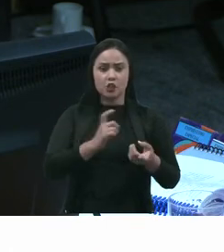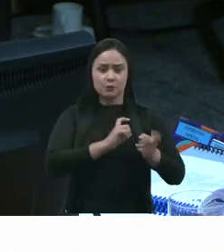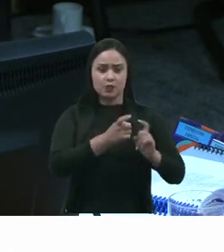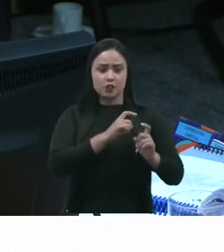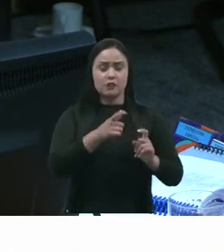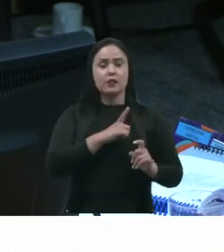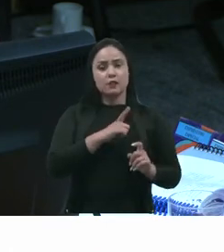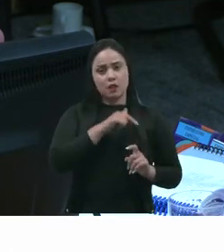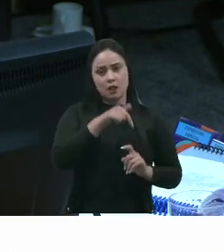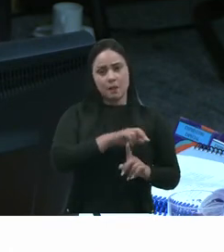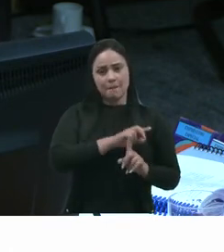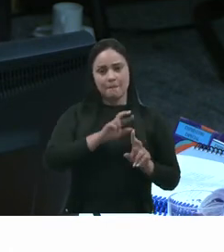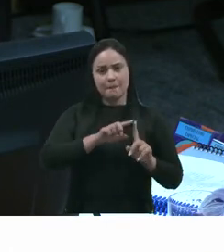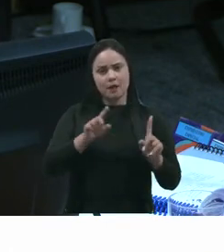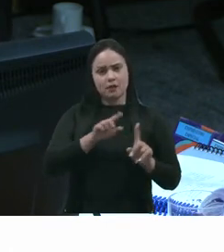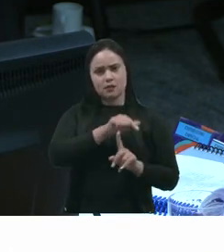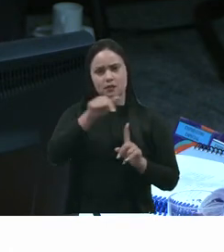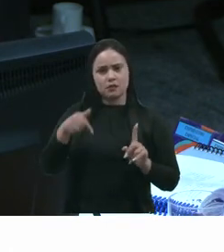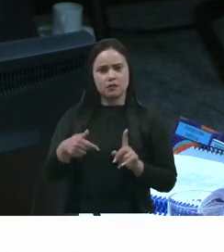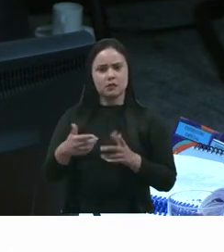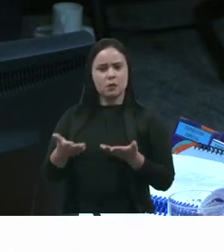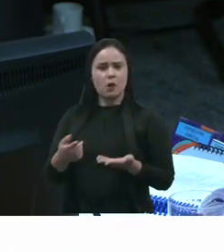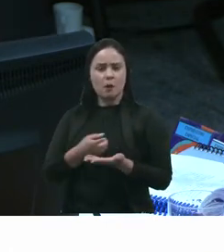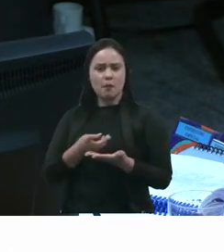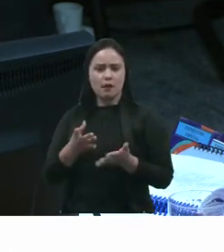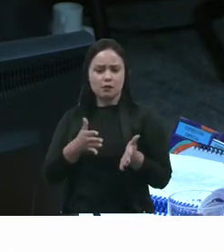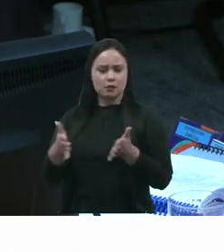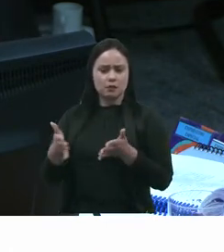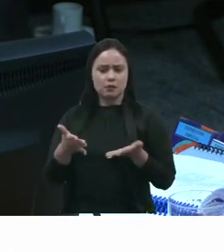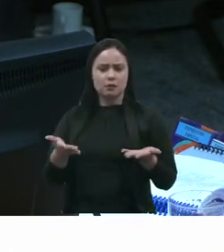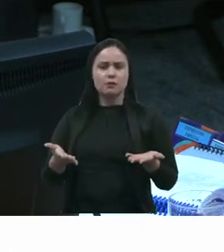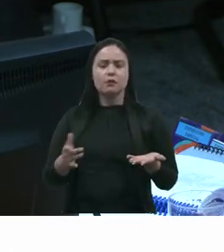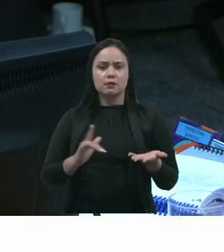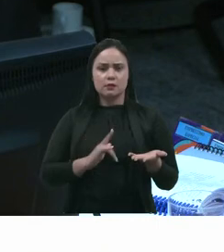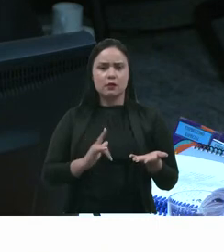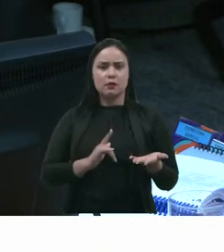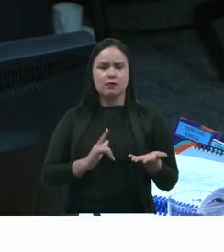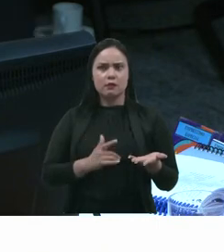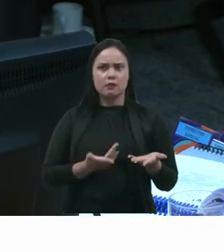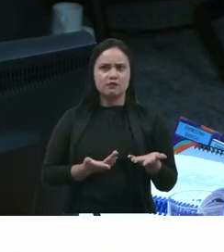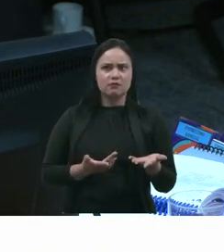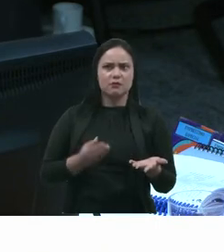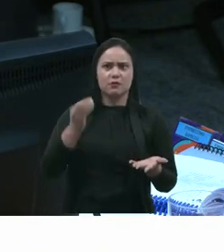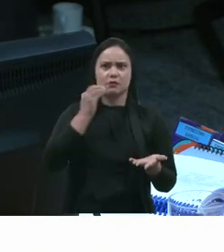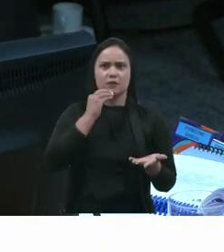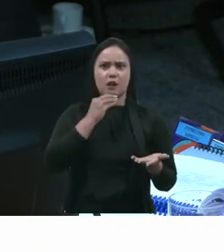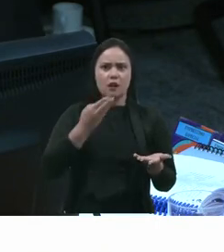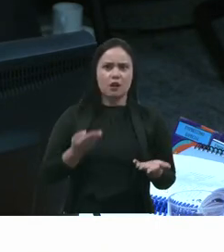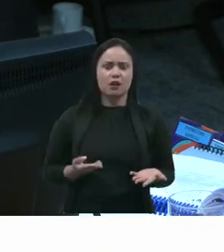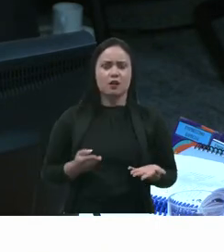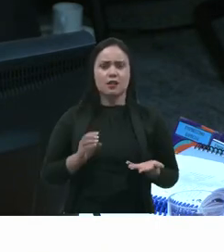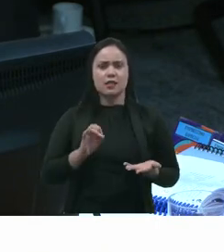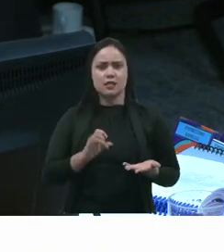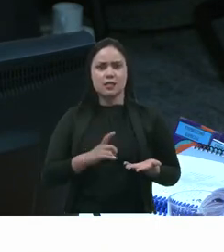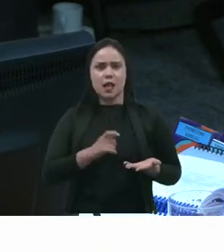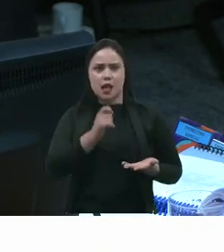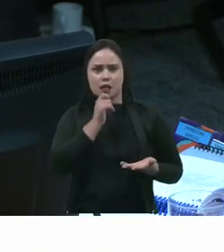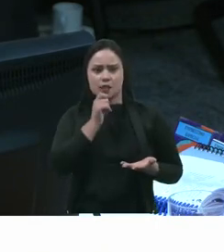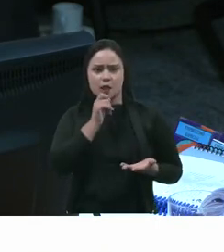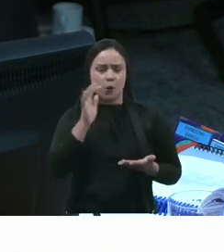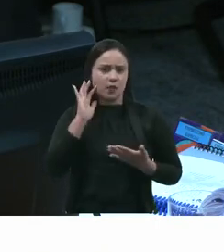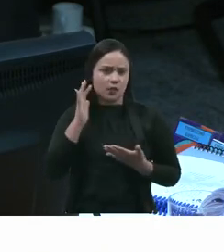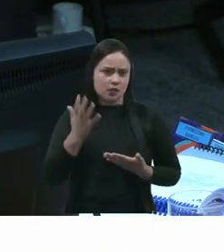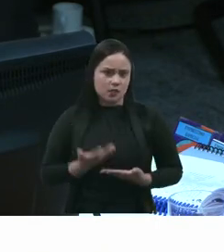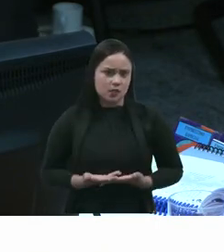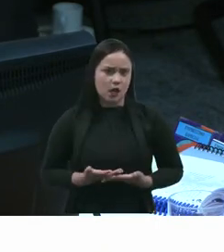administrativa existe, mas qual o prazo prescricional? Ele fica muito vulnerável se, ainda com uma